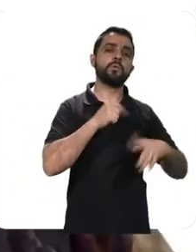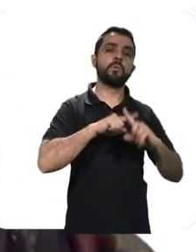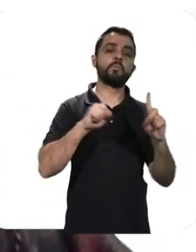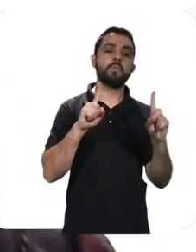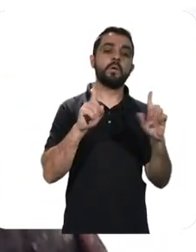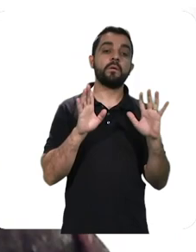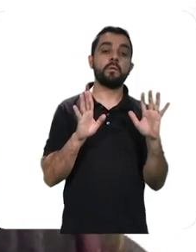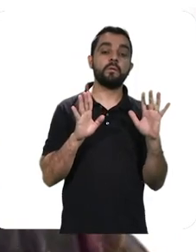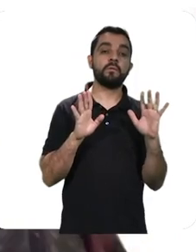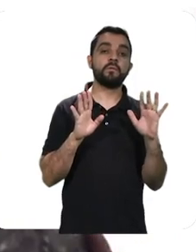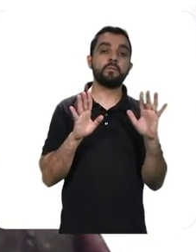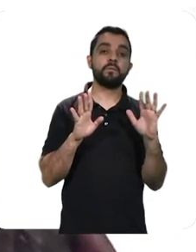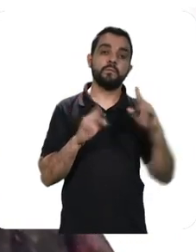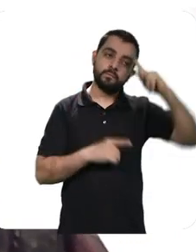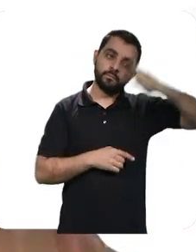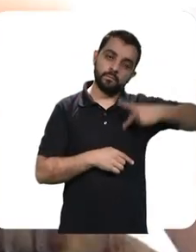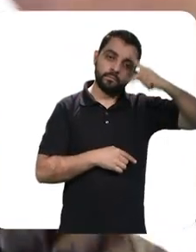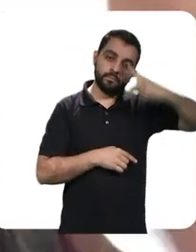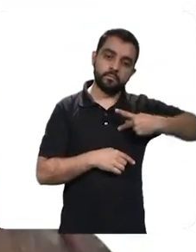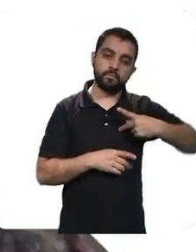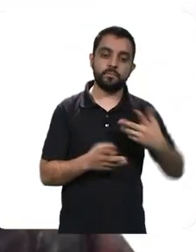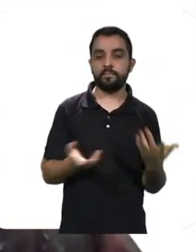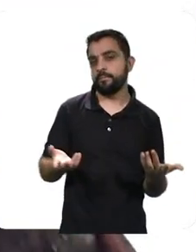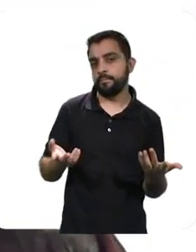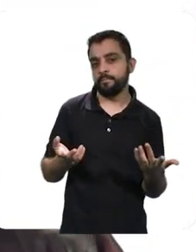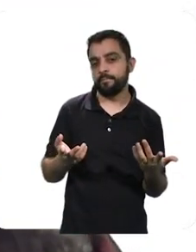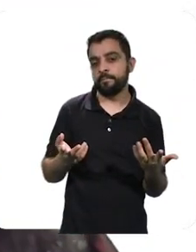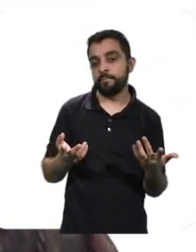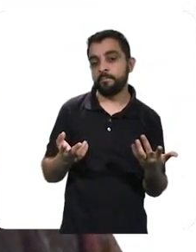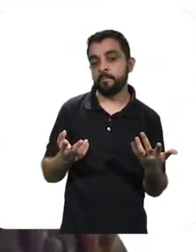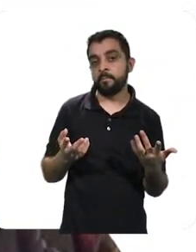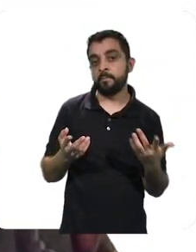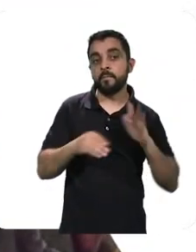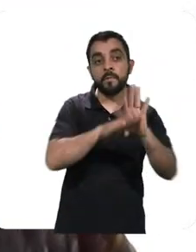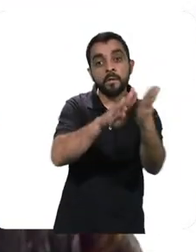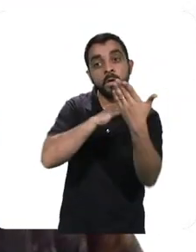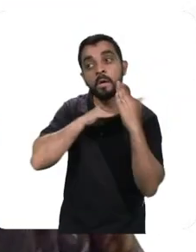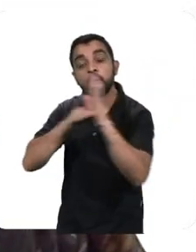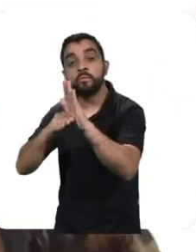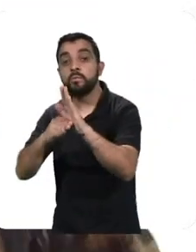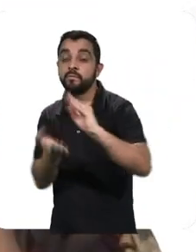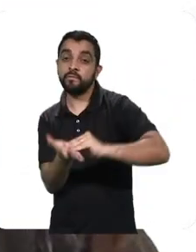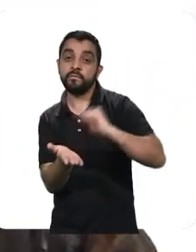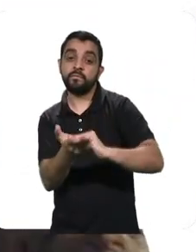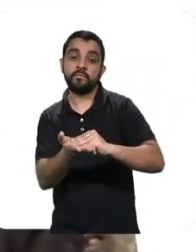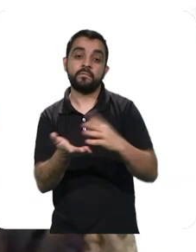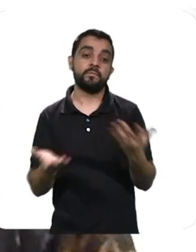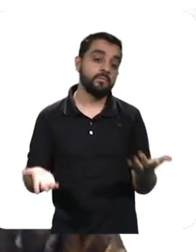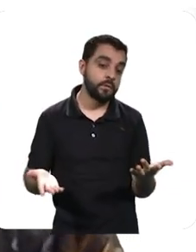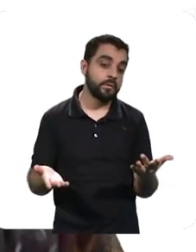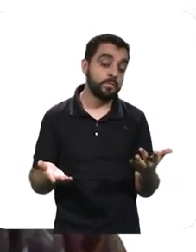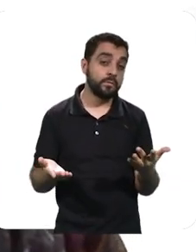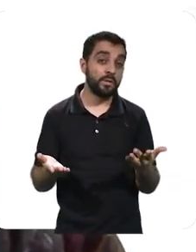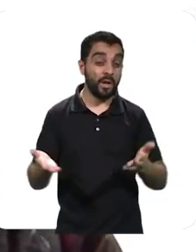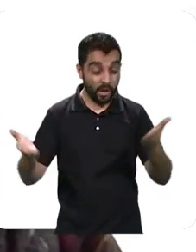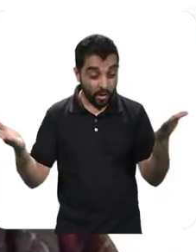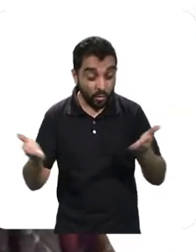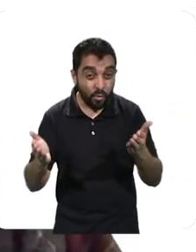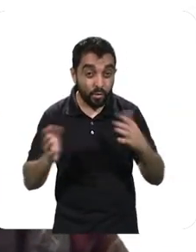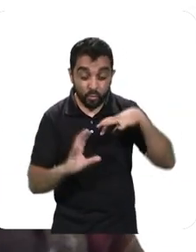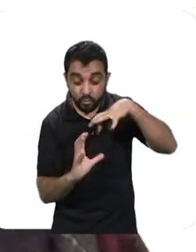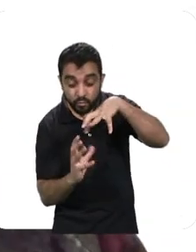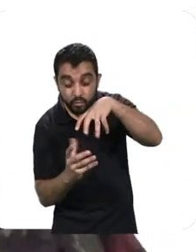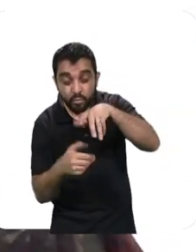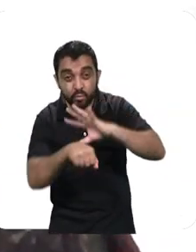produzir soja e porco, e aí a gente vai comprar as coisas dos outros países. E tá aí, num momento como